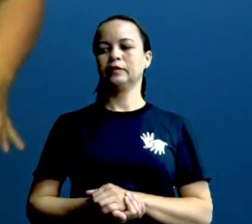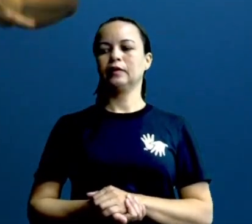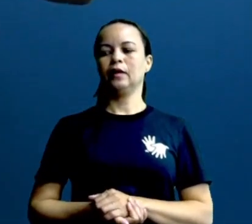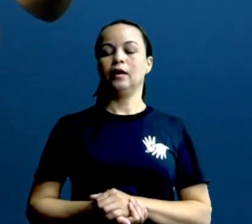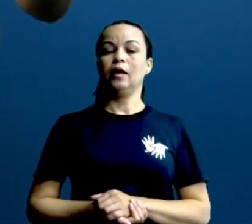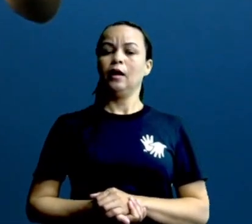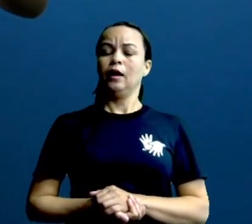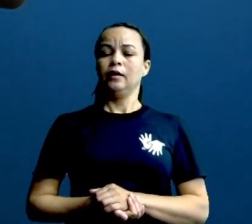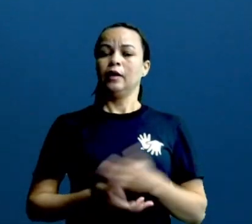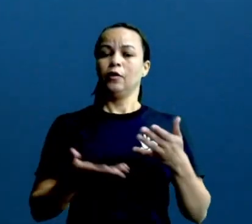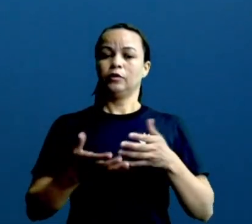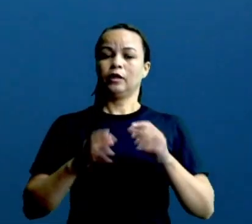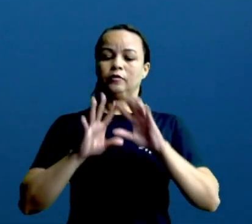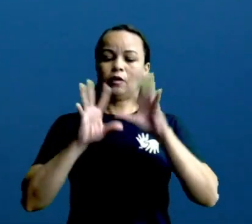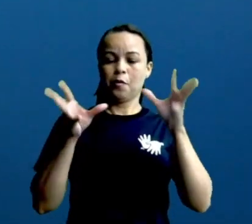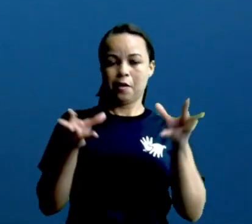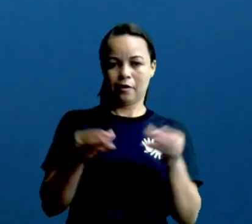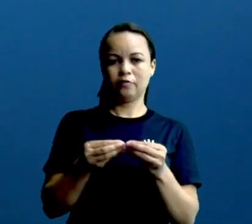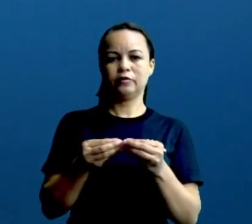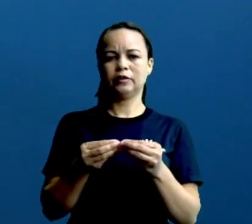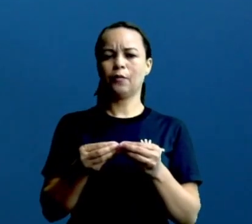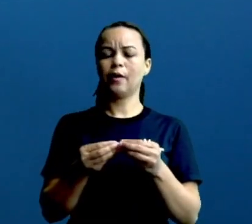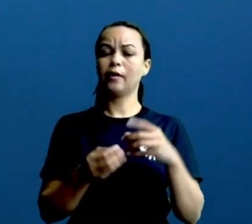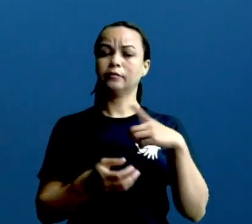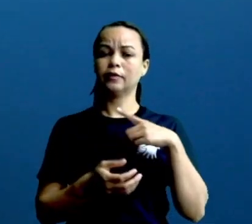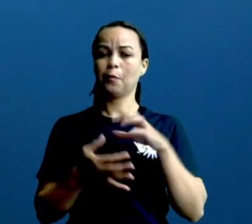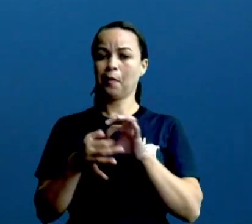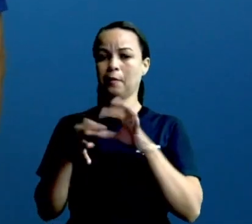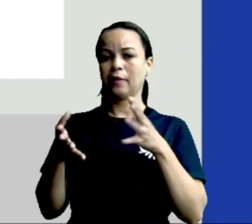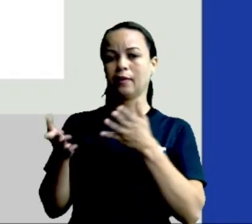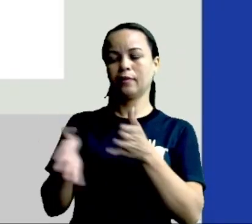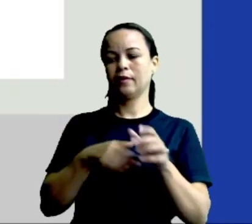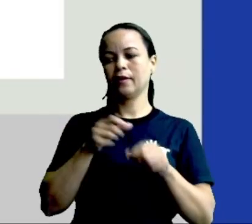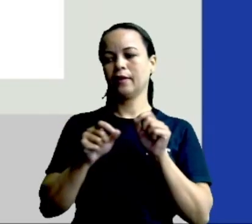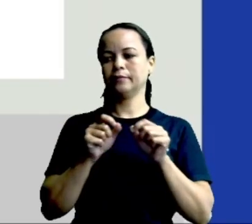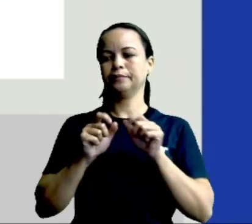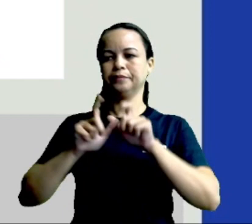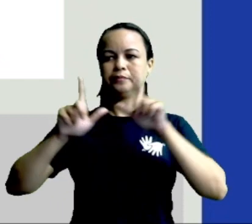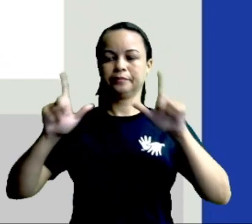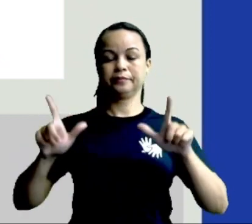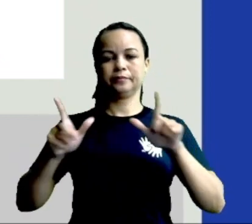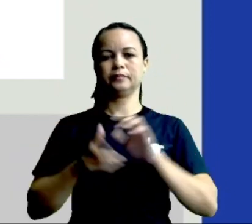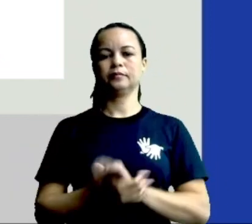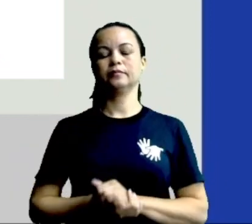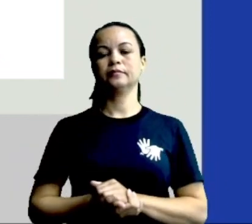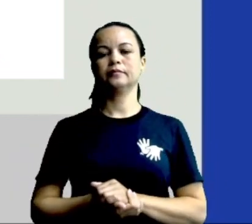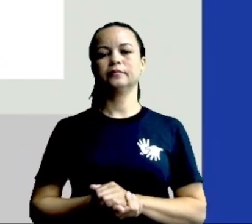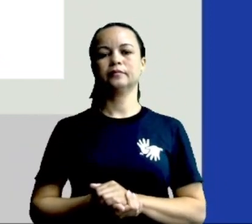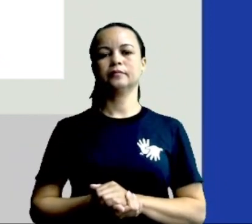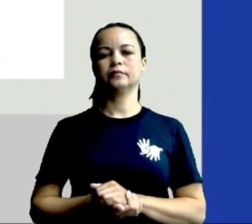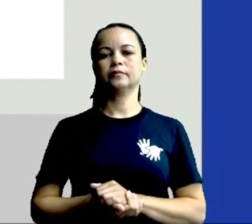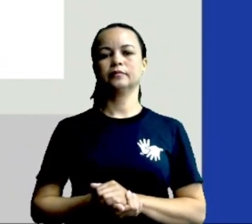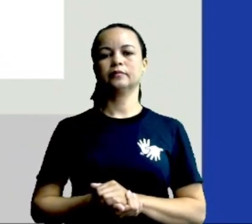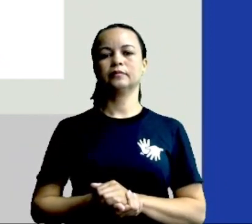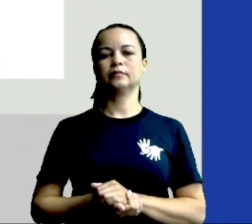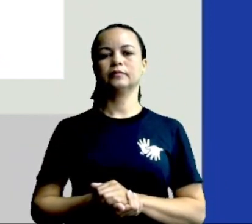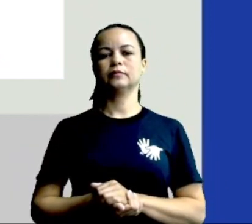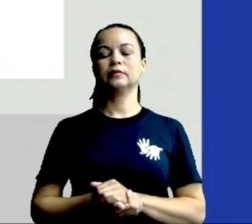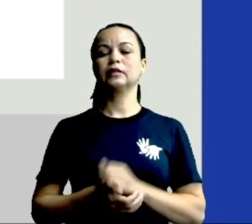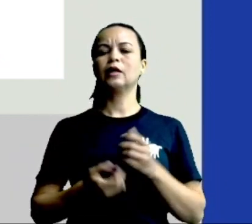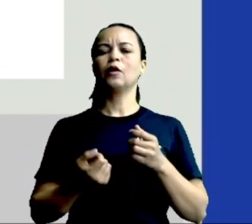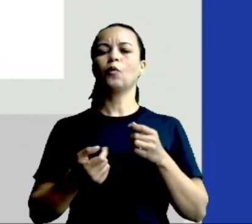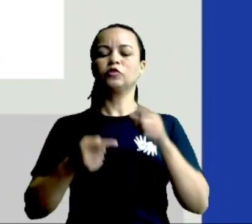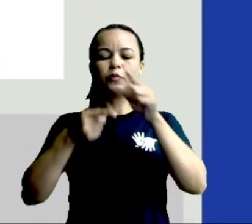faz uma pequena revisãozinha. E aí eu tomei a liberdade, abre essa imagem aí, por favor, produção. Aí eu tomei a liberdade para a gente falar sobre o